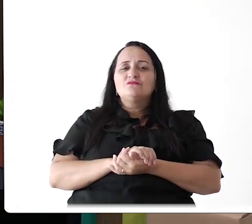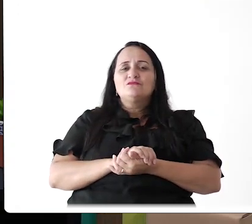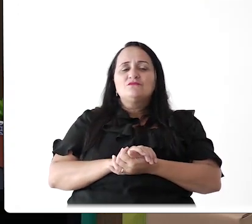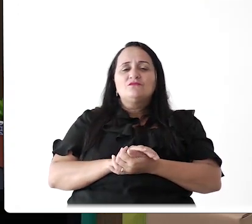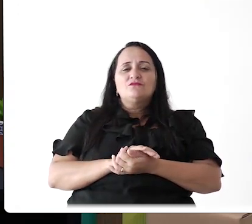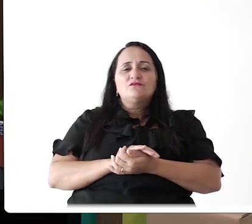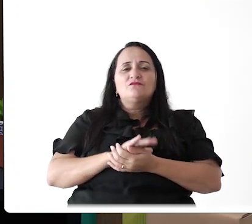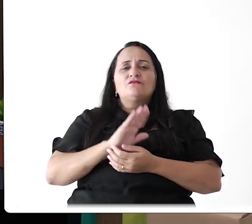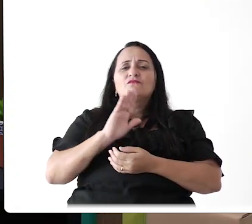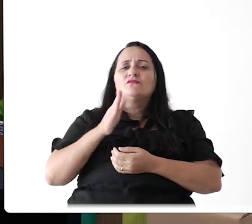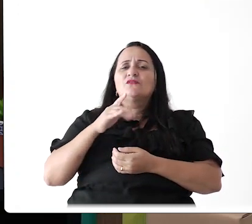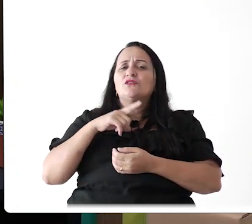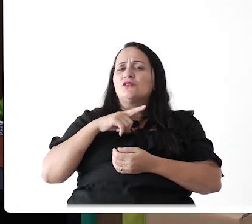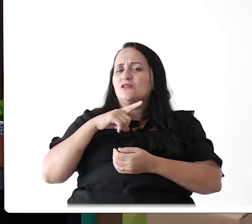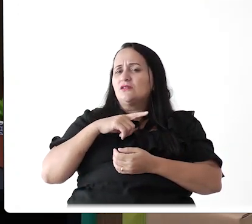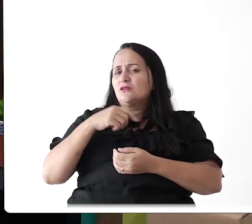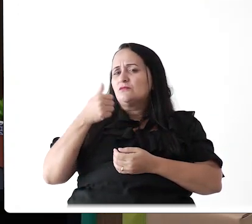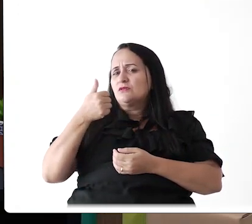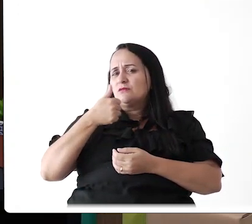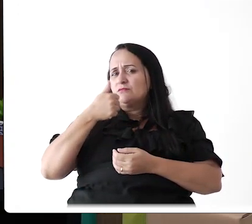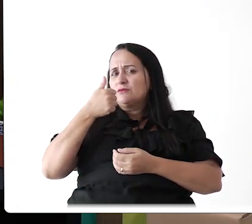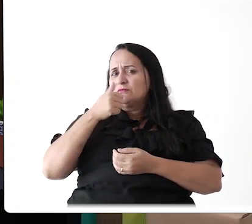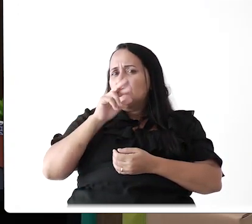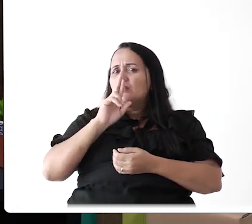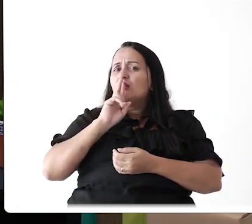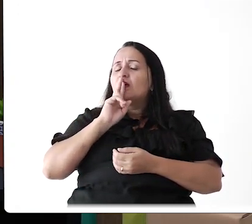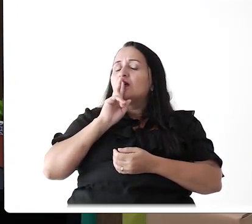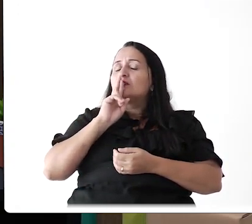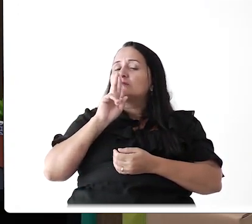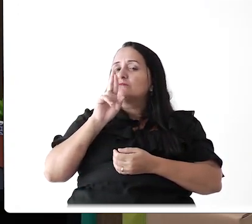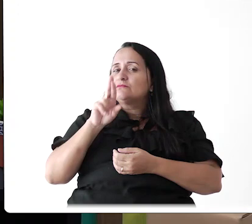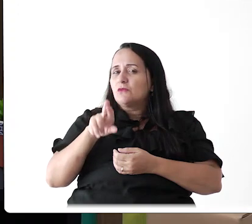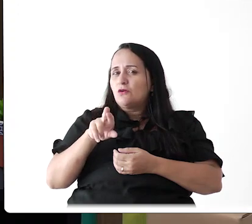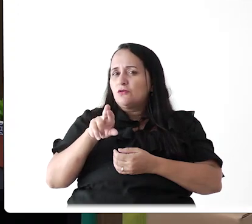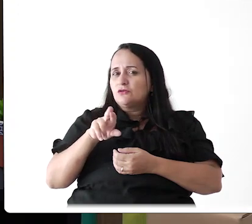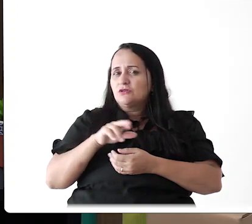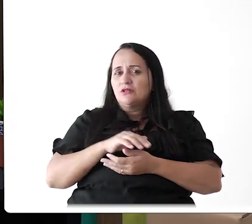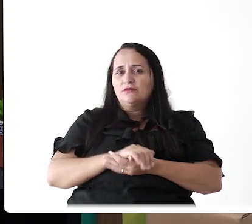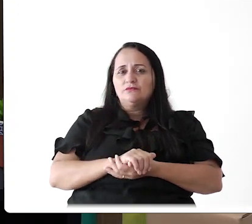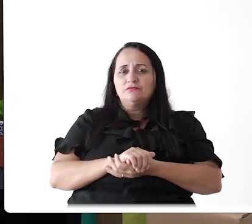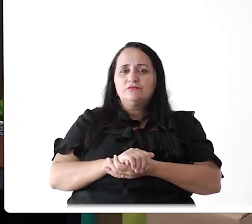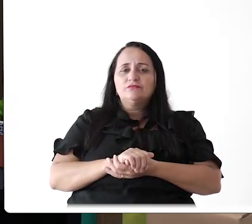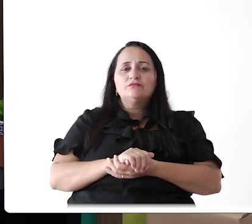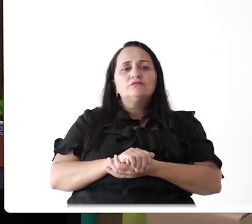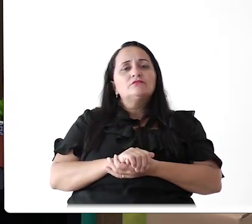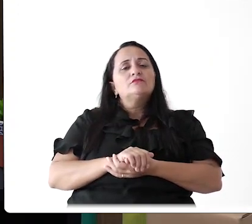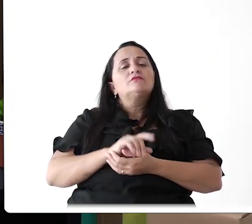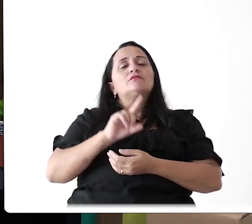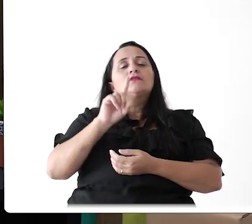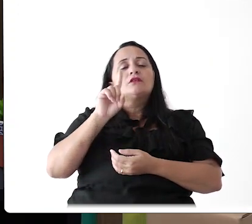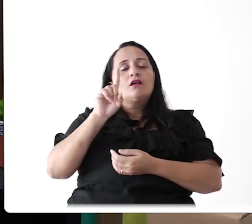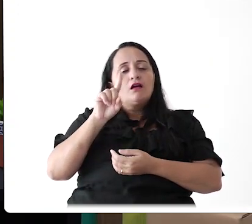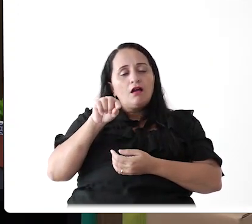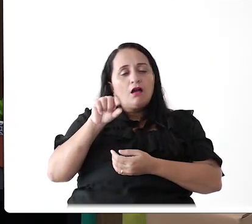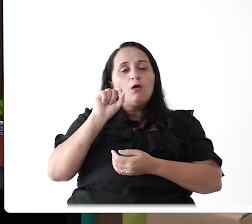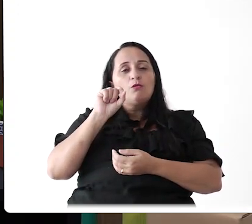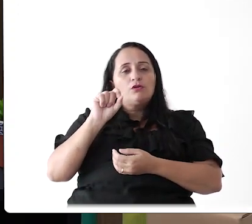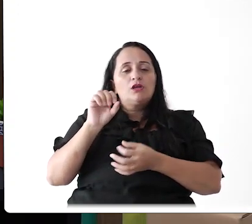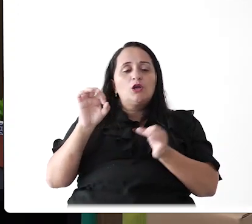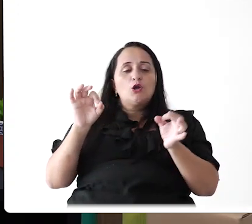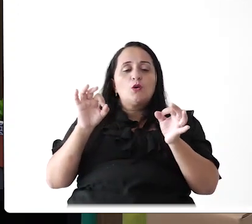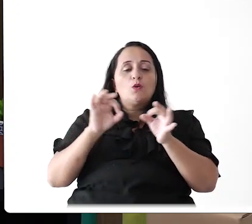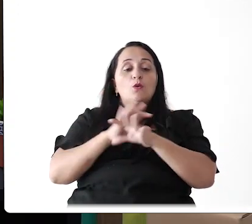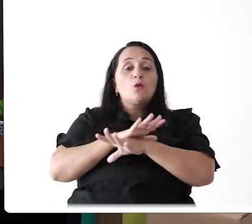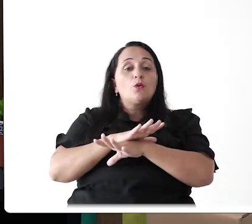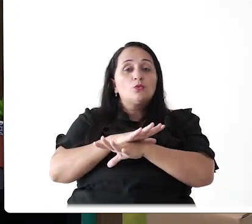primeira resposta. A primeira palavra, né, assim, ela indica uma relação de